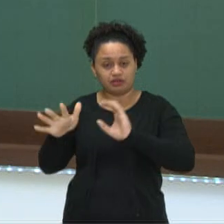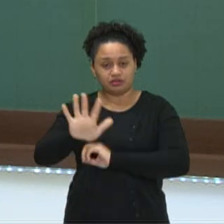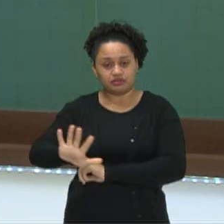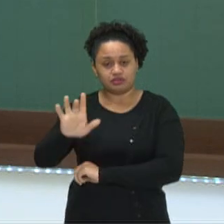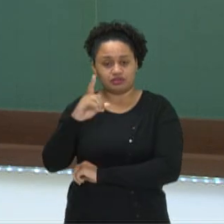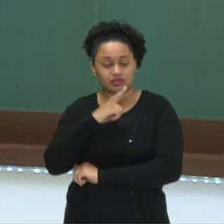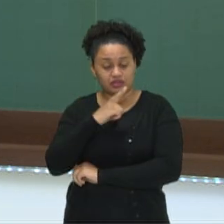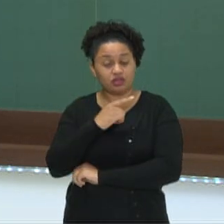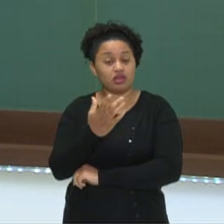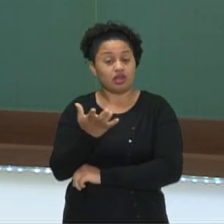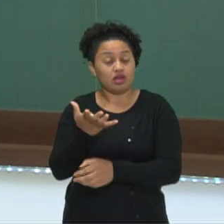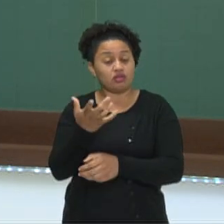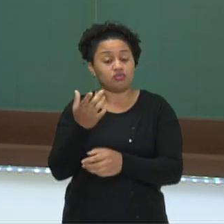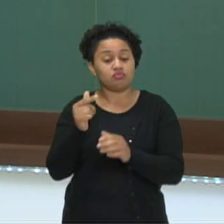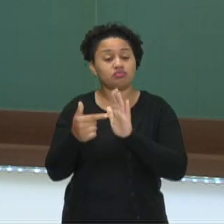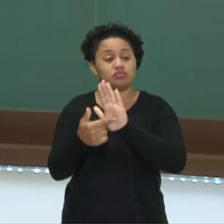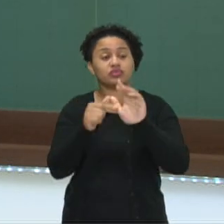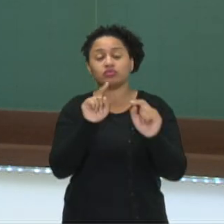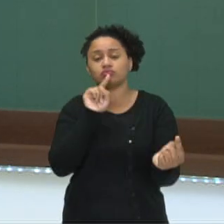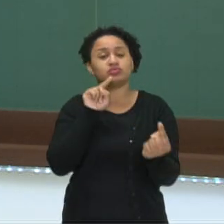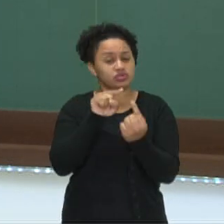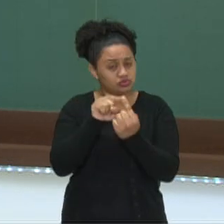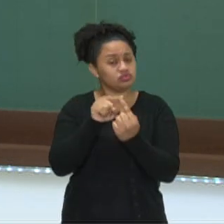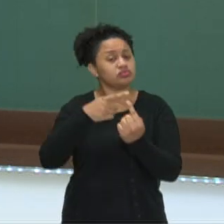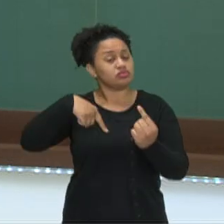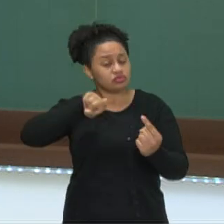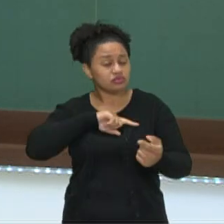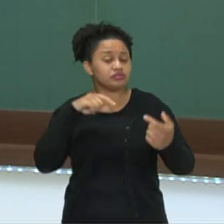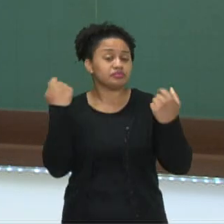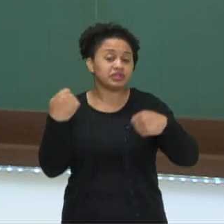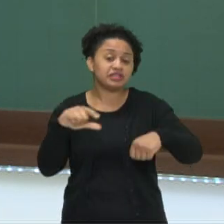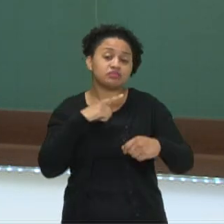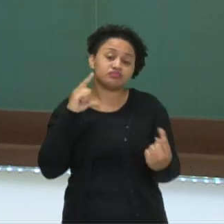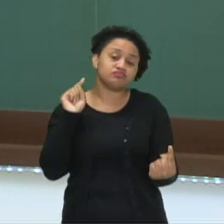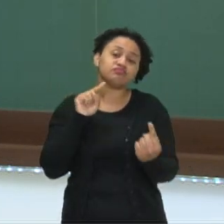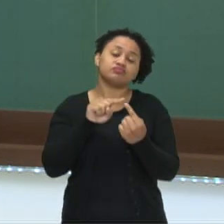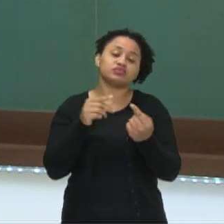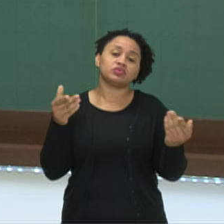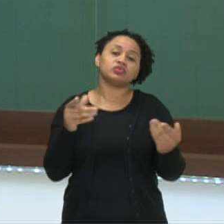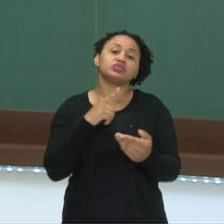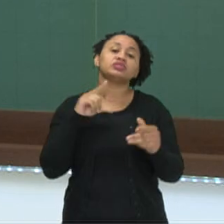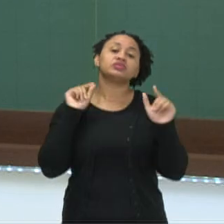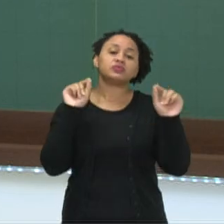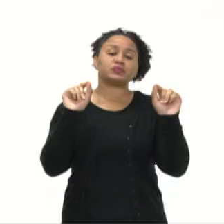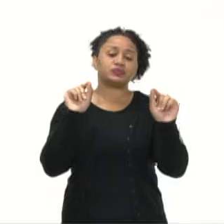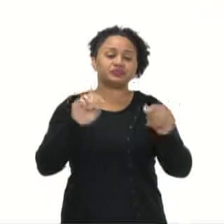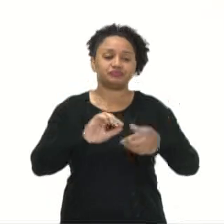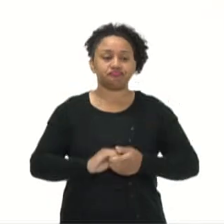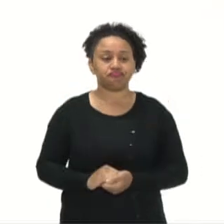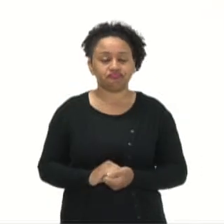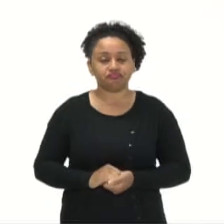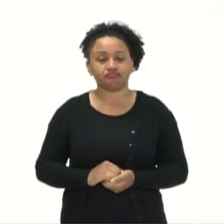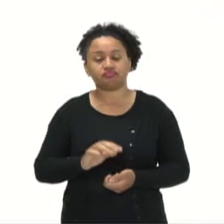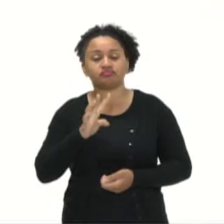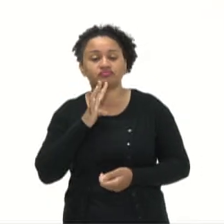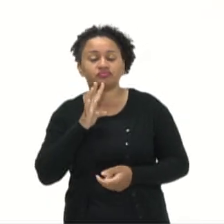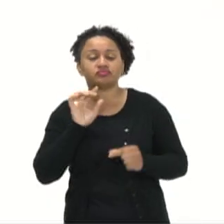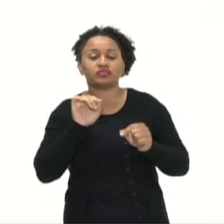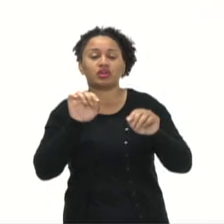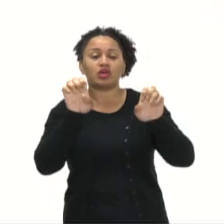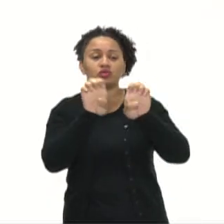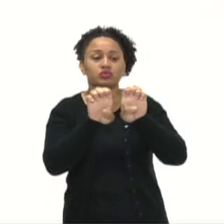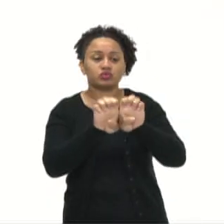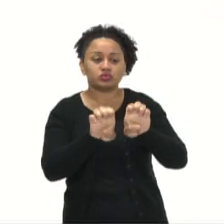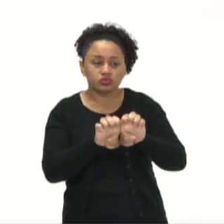nossos objetivos, meta, nós temos que ter. E hoje nós temos este objetivo na aula de hoje. Conhecer as